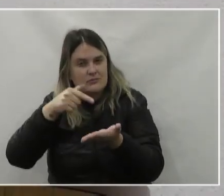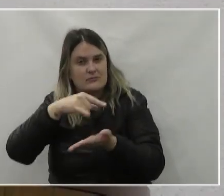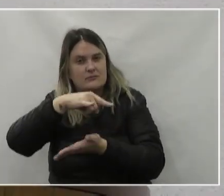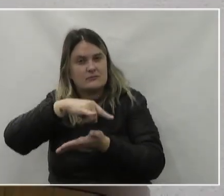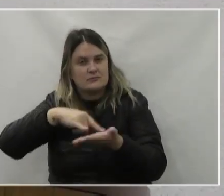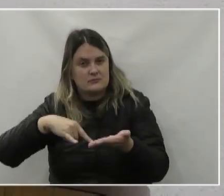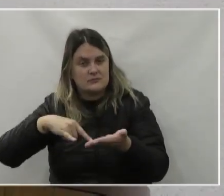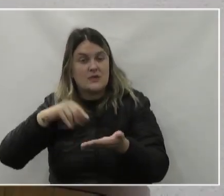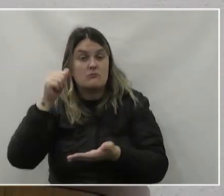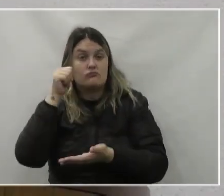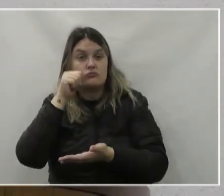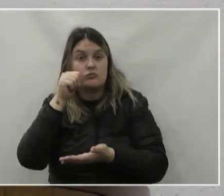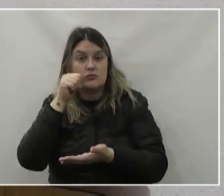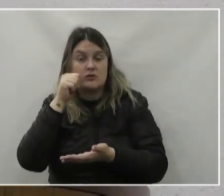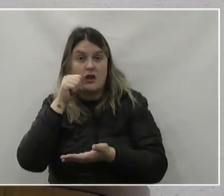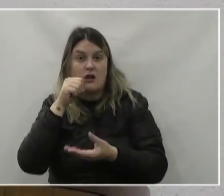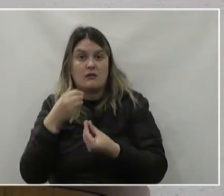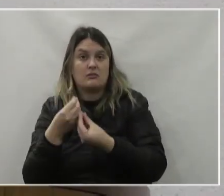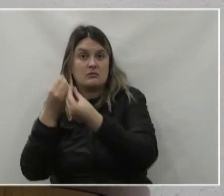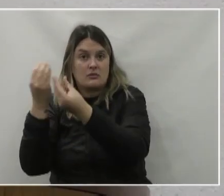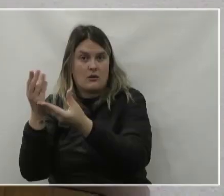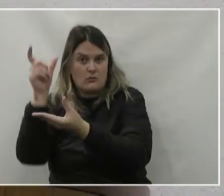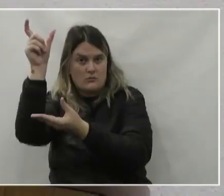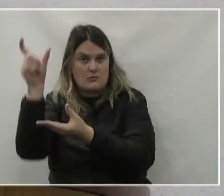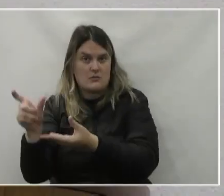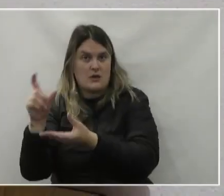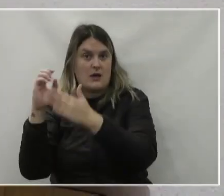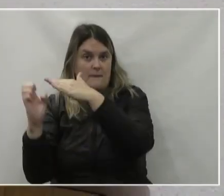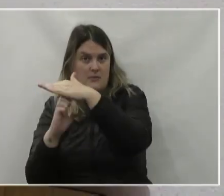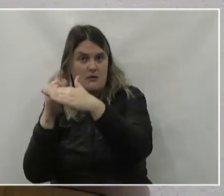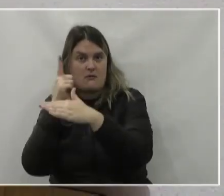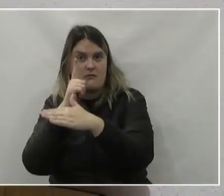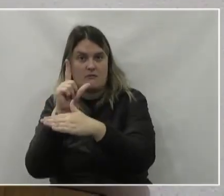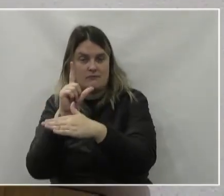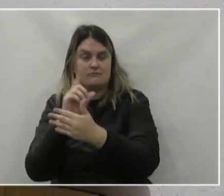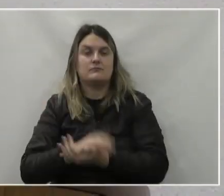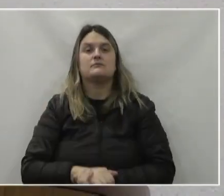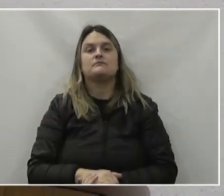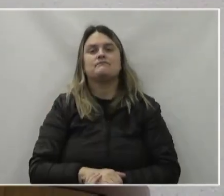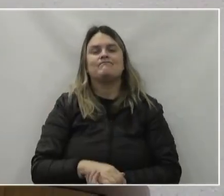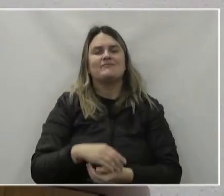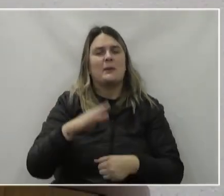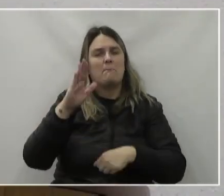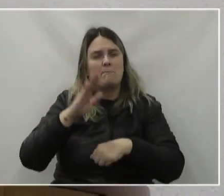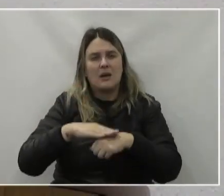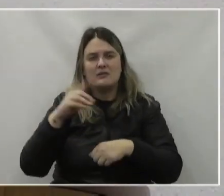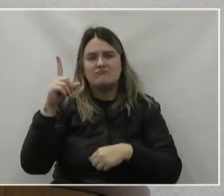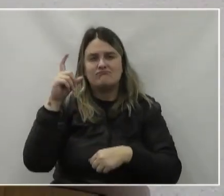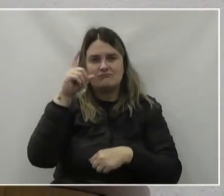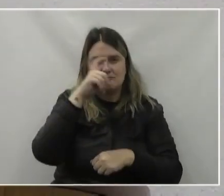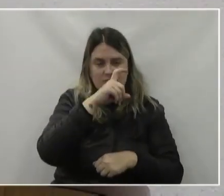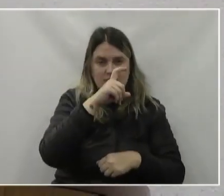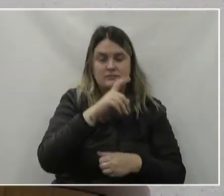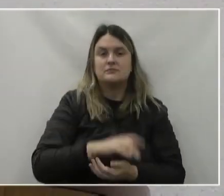a desembargadora, então, deu ganho de causa para a empresa. E aí é que a coisa se complica, porque